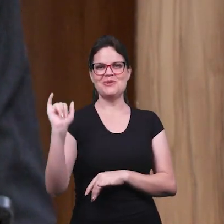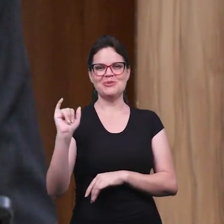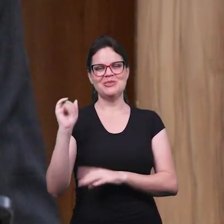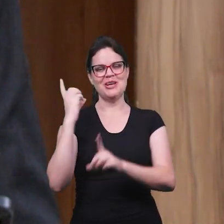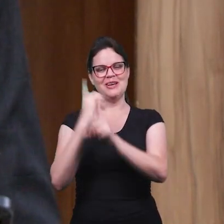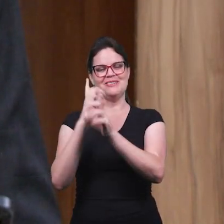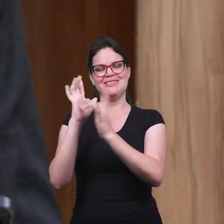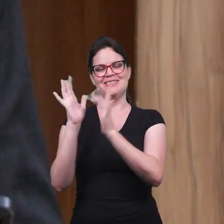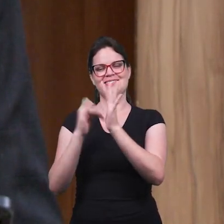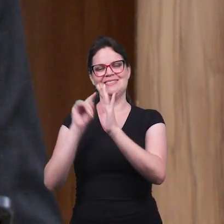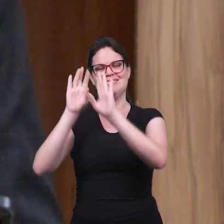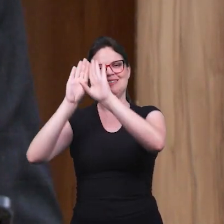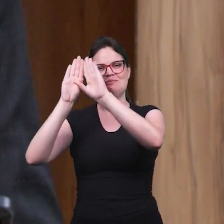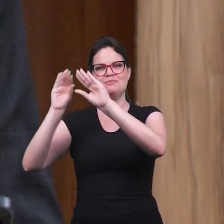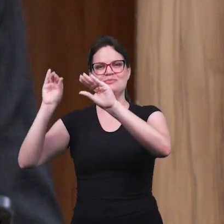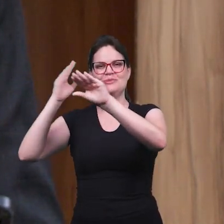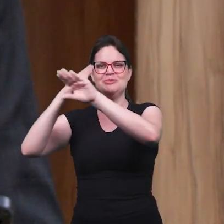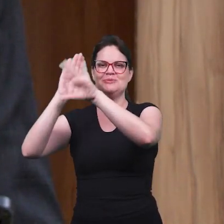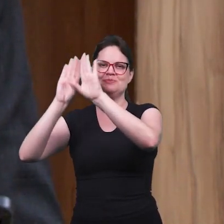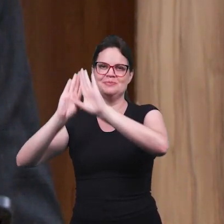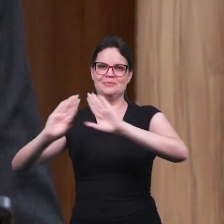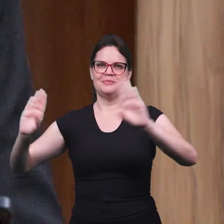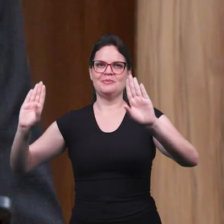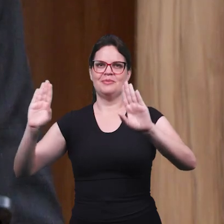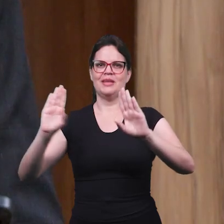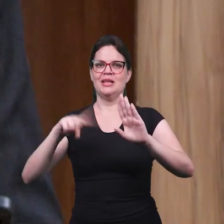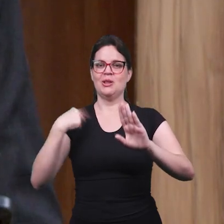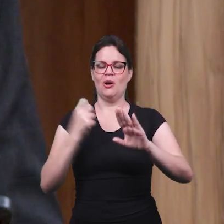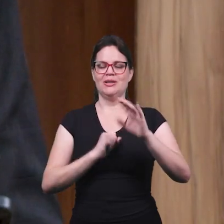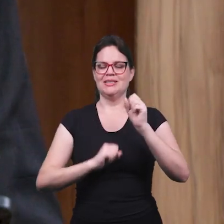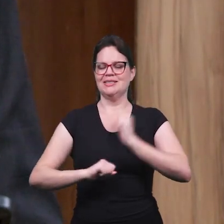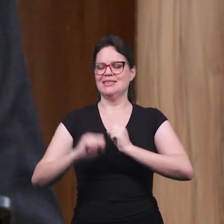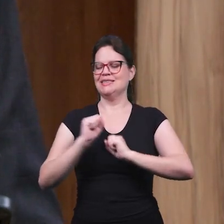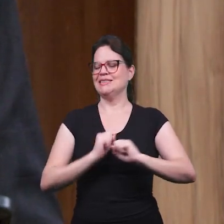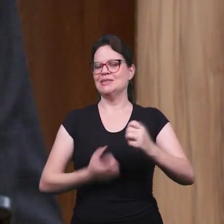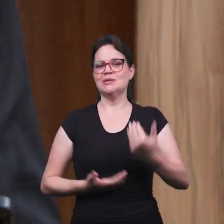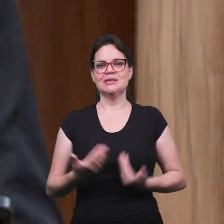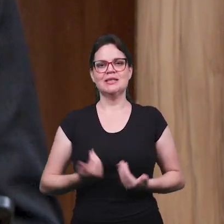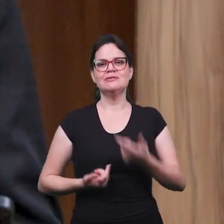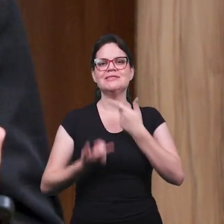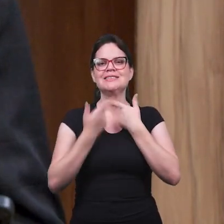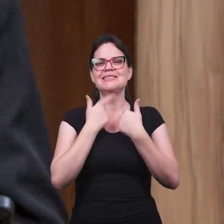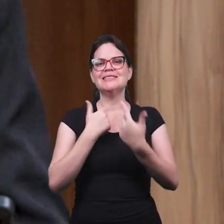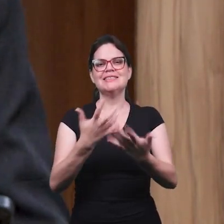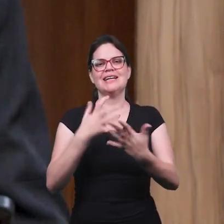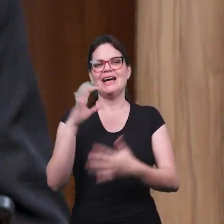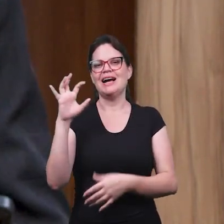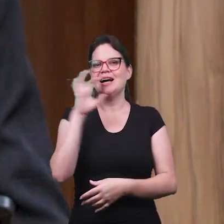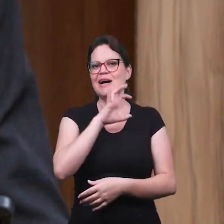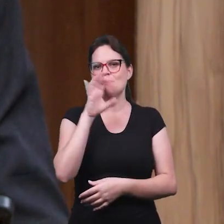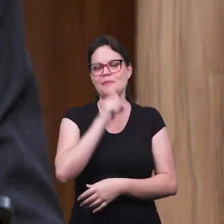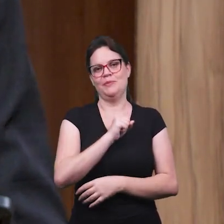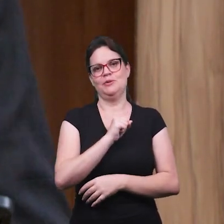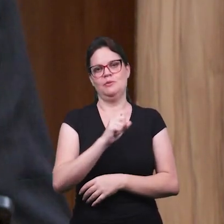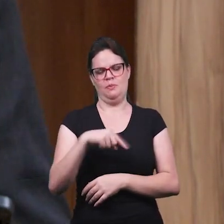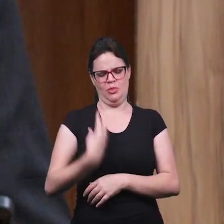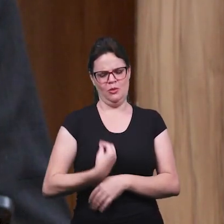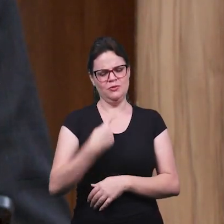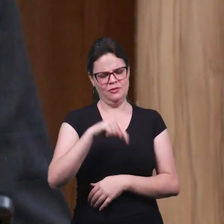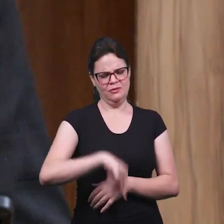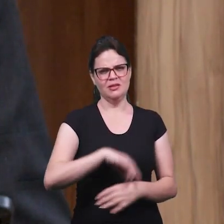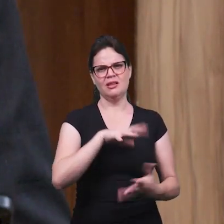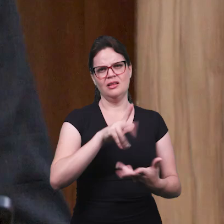Jesus na eternidade. Tudo que a igreja anseia e deseja. Vivemos sim no mundo de aflições,